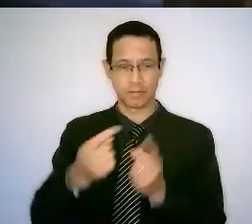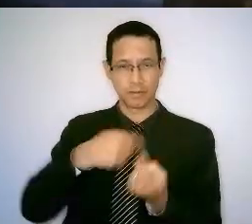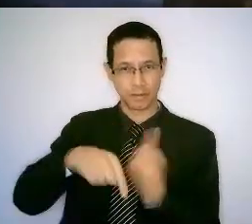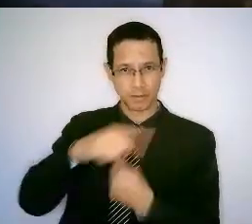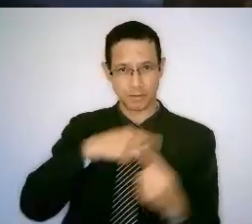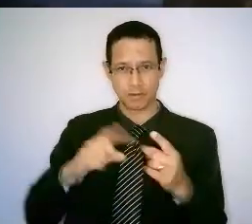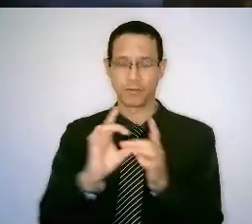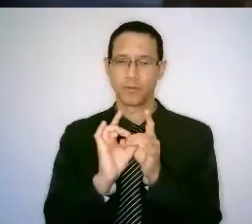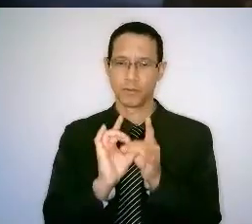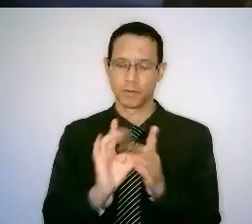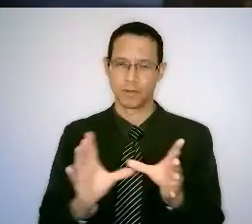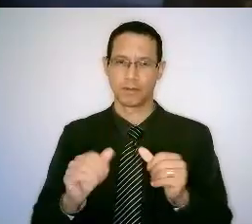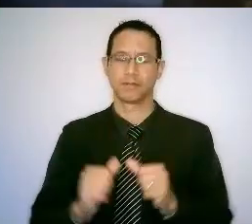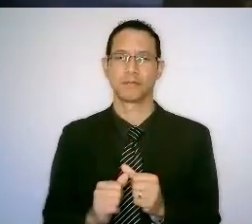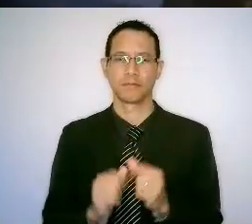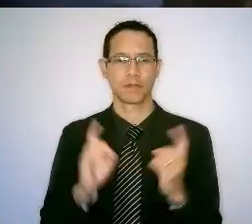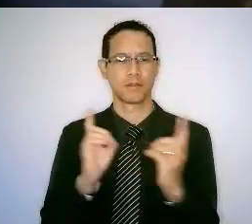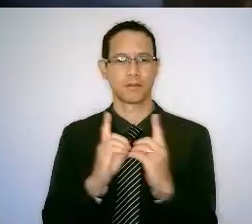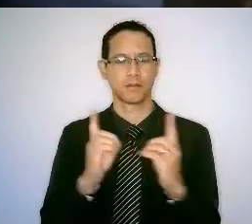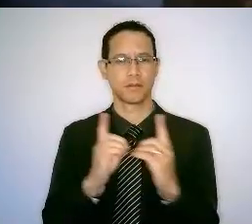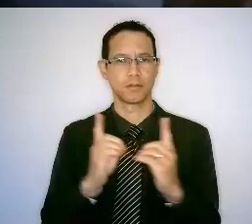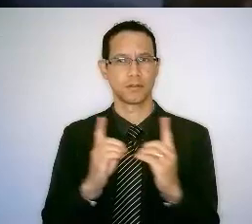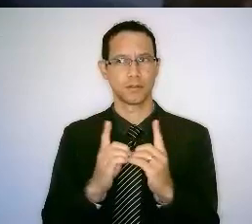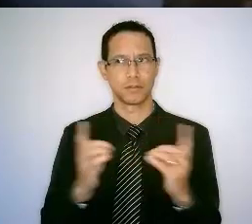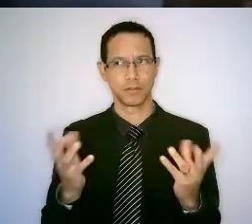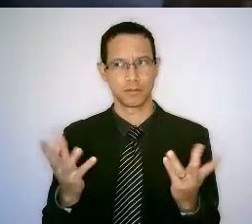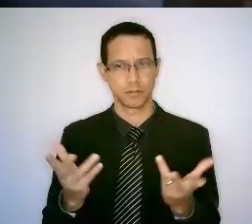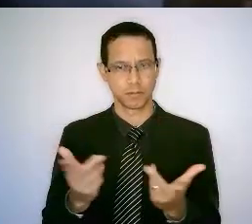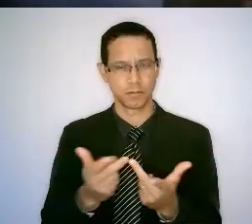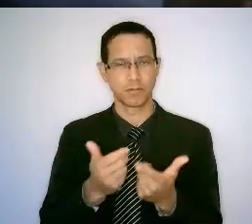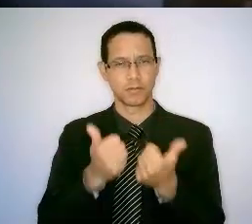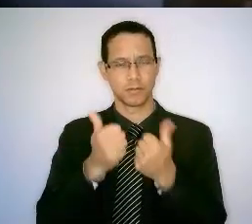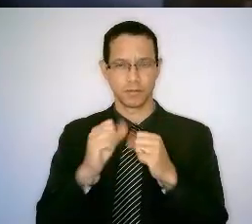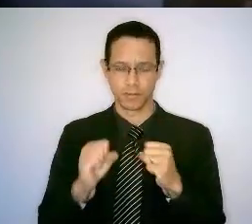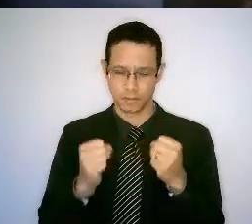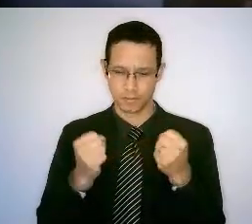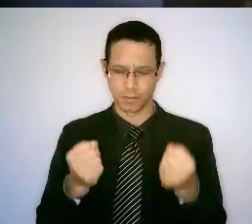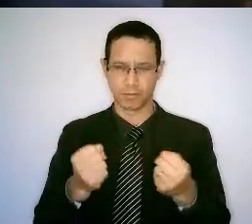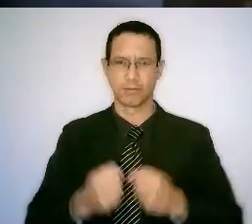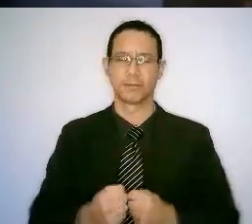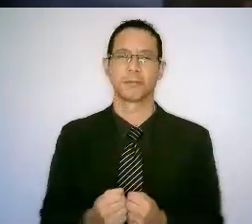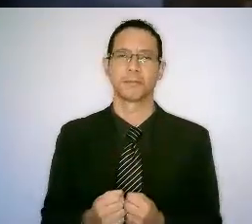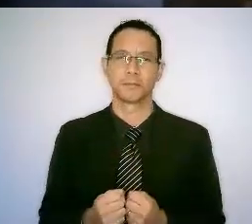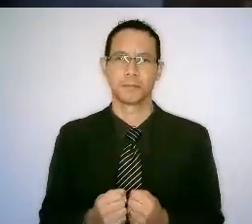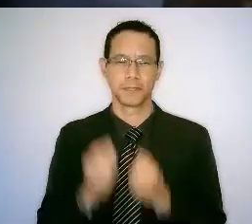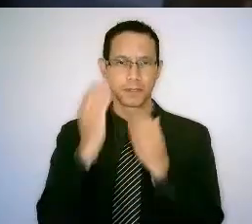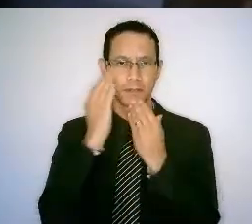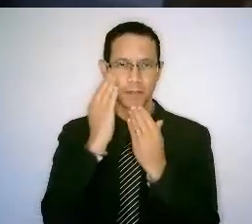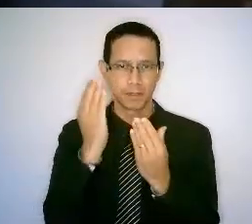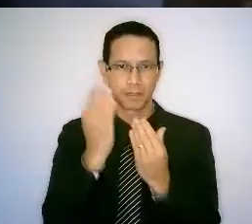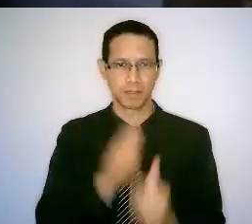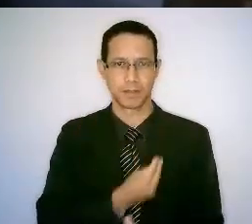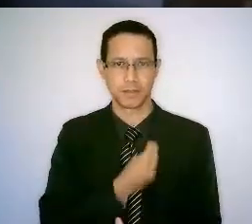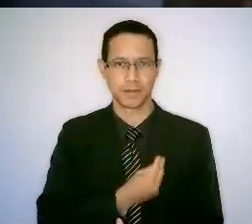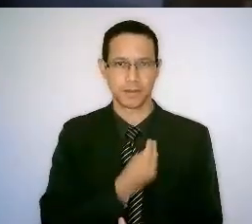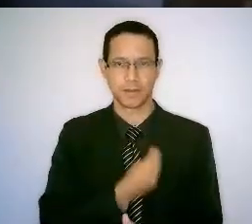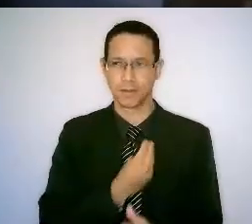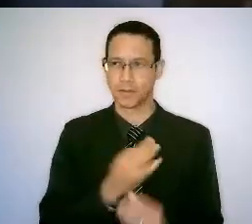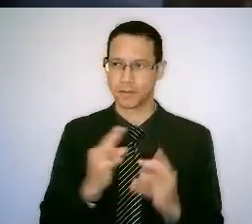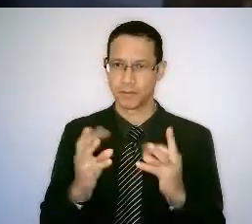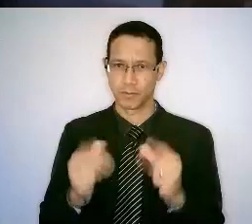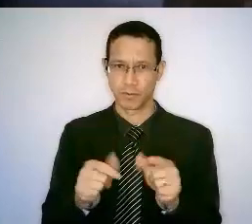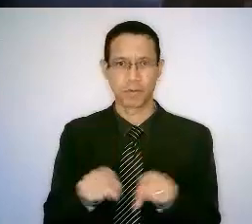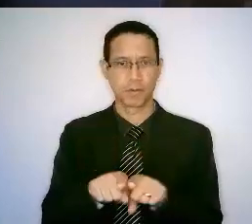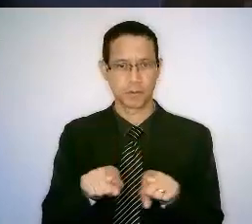disposição para atendê-los da melhor forma possível. Eu agradeço a presença de todos, ao mesmo